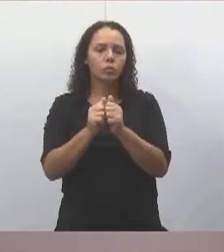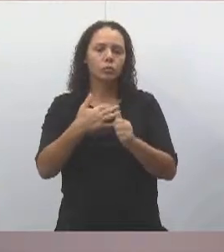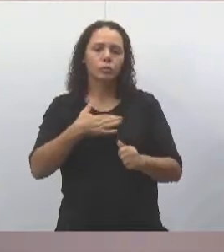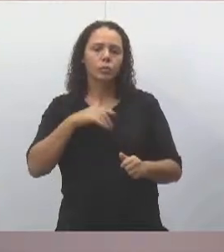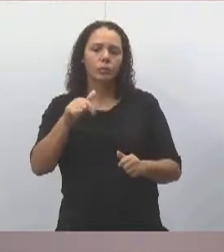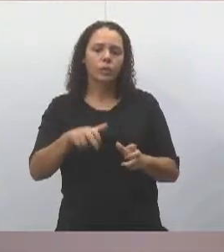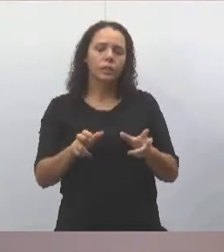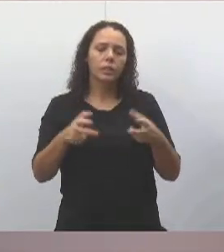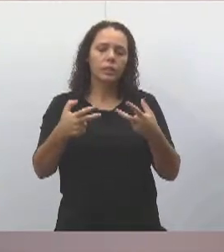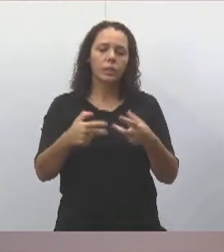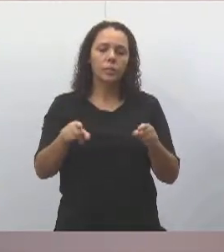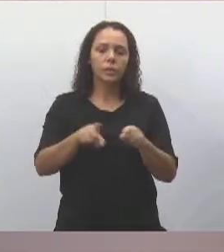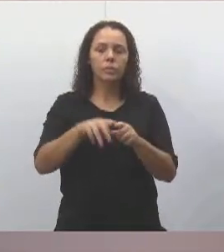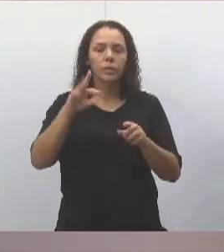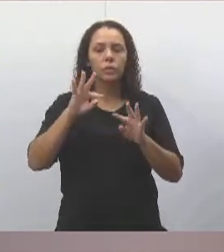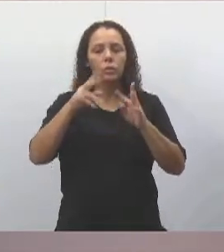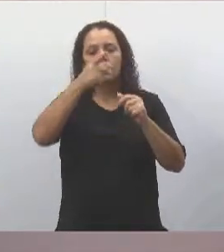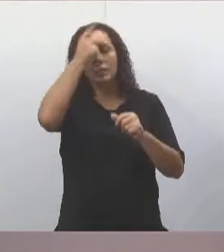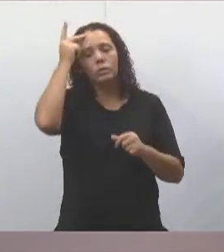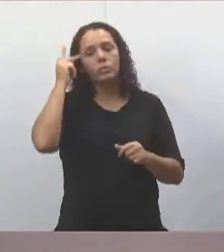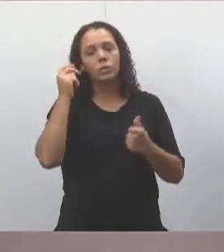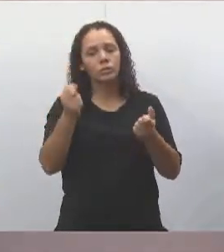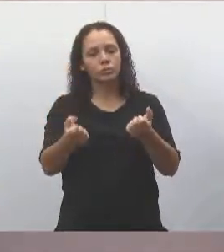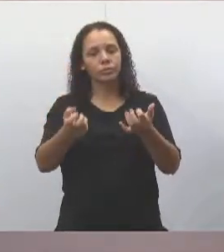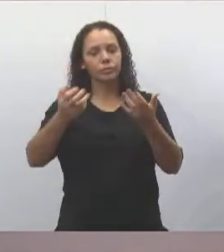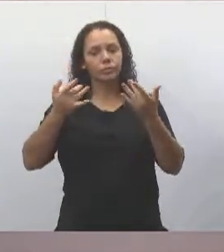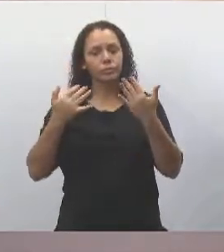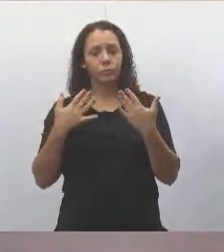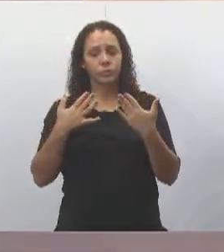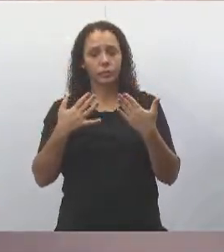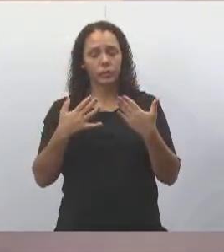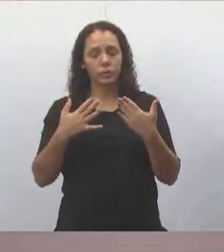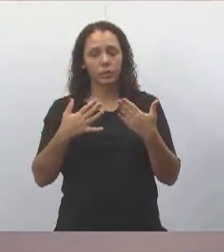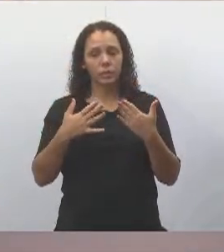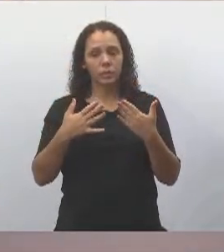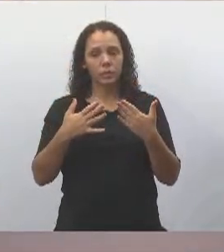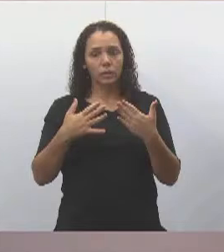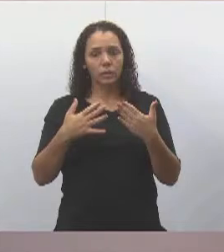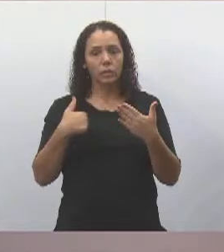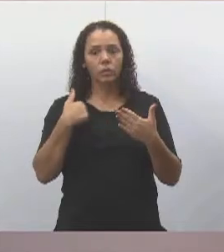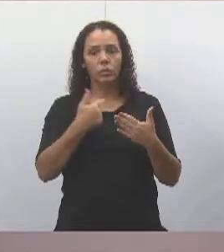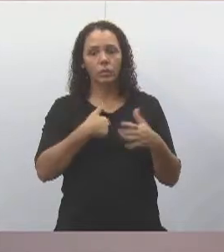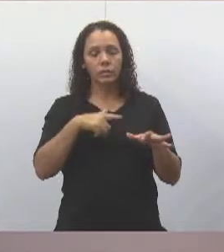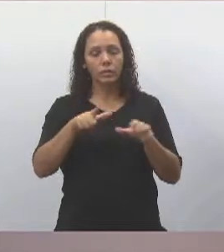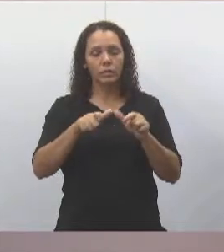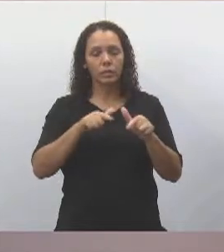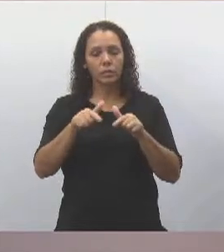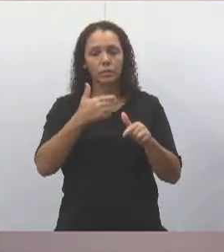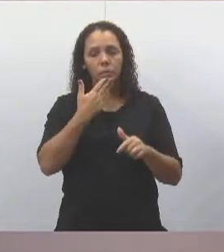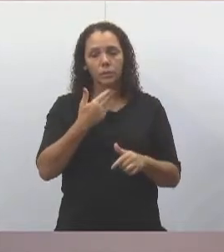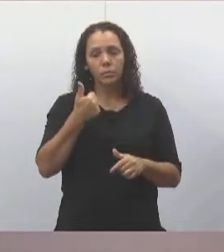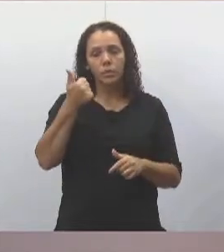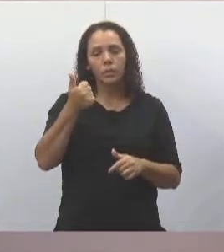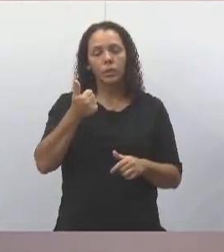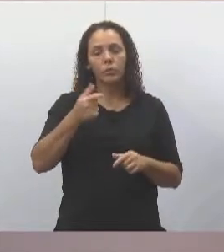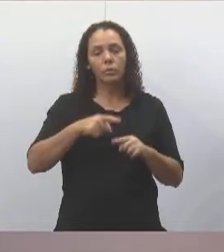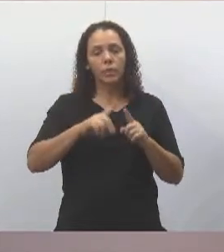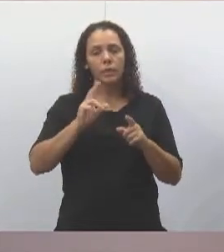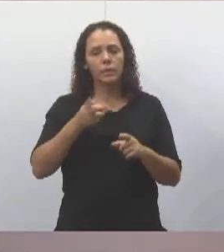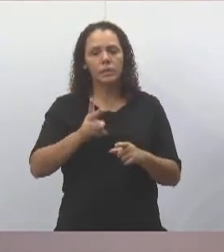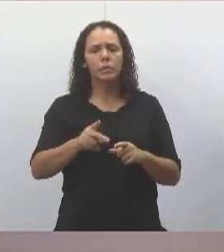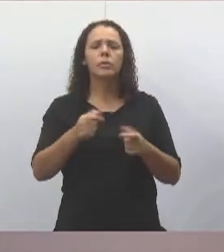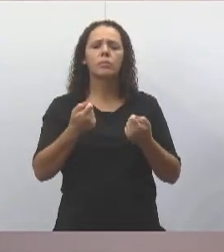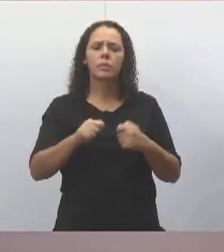também todos os moradores que estão aqui. Assim, nós fizemos já que melhor, mas sempre acompanhando o trabalho